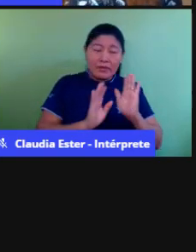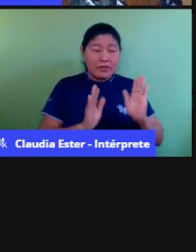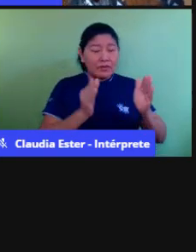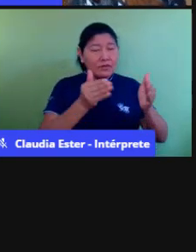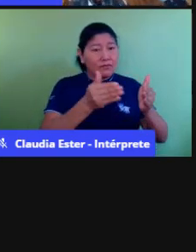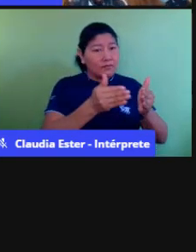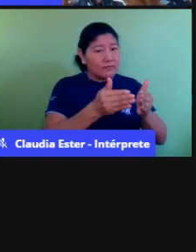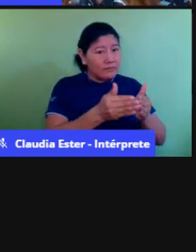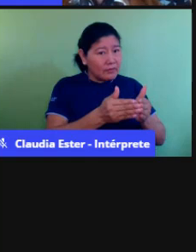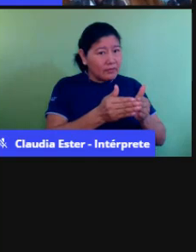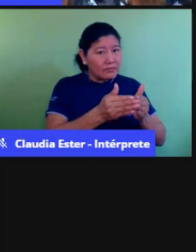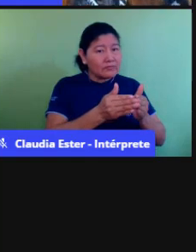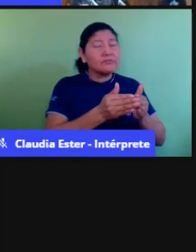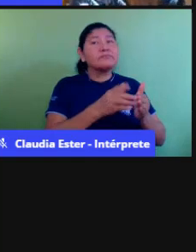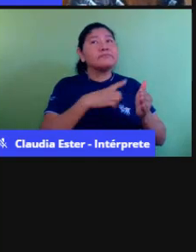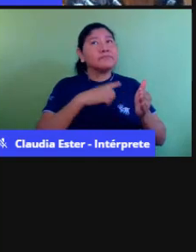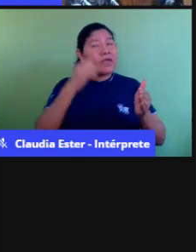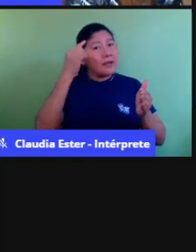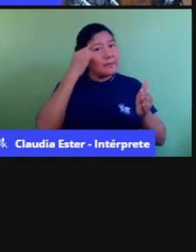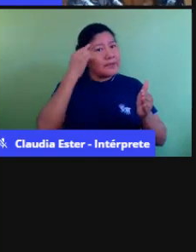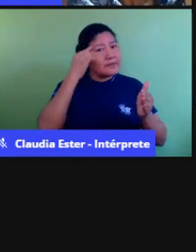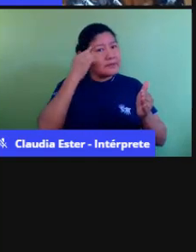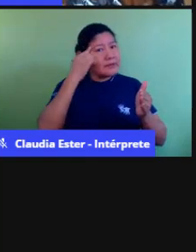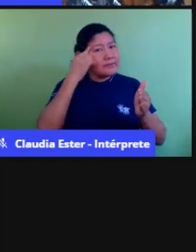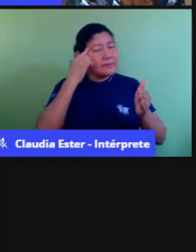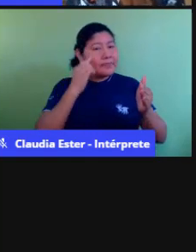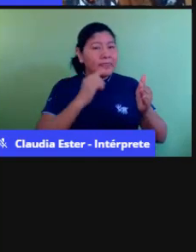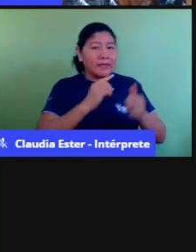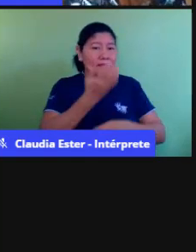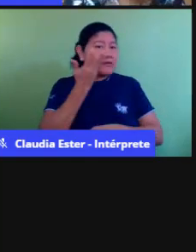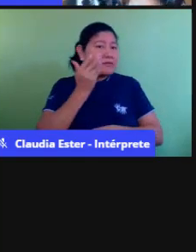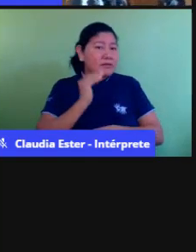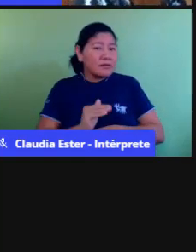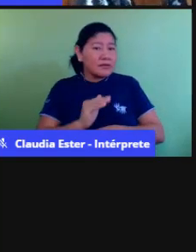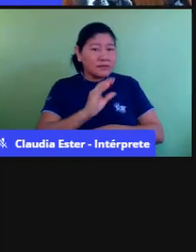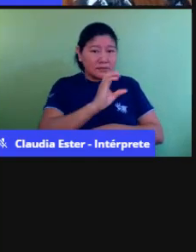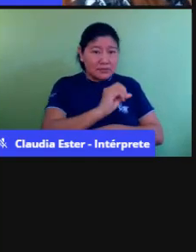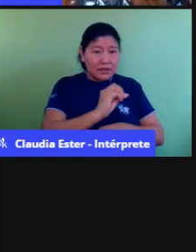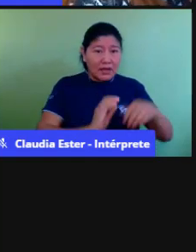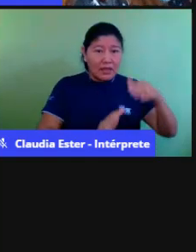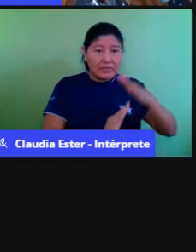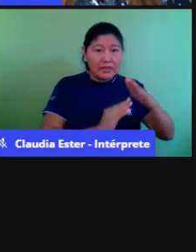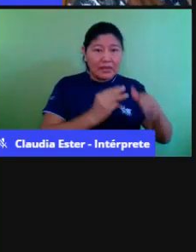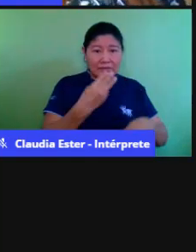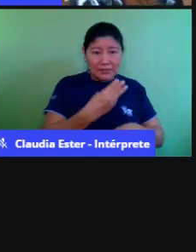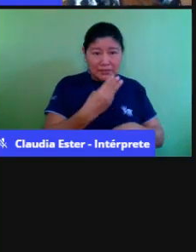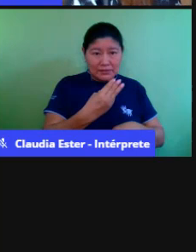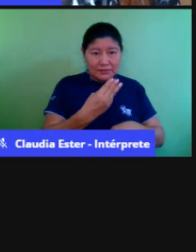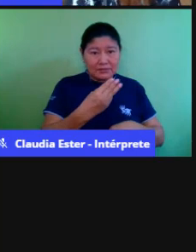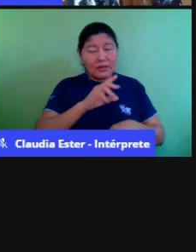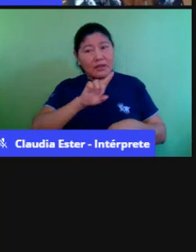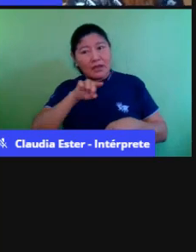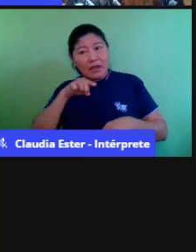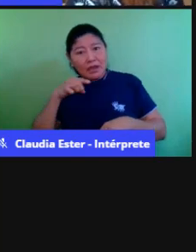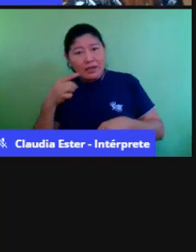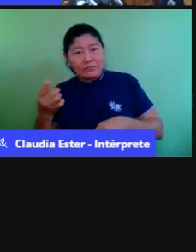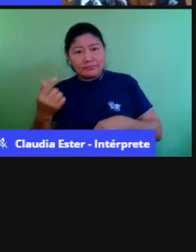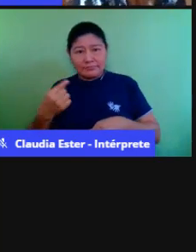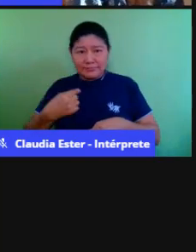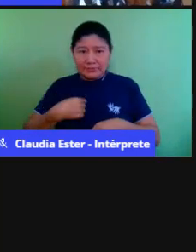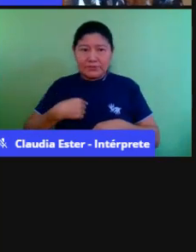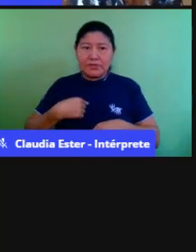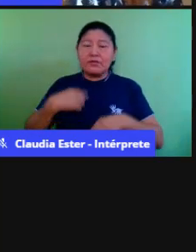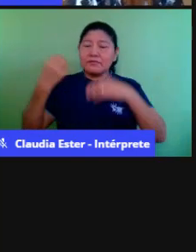crianças de 0 a 3 anos, que a Iná vai estar falando com vocês, e logo depois eu volto para a gente refletir sobre